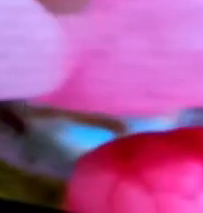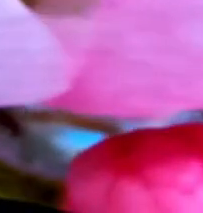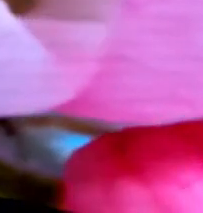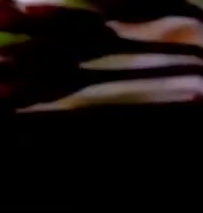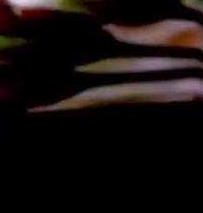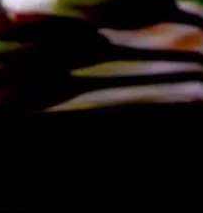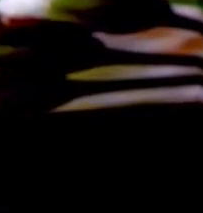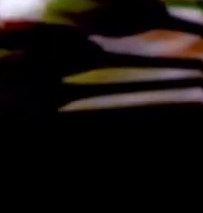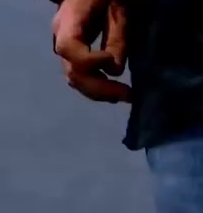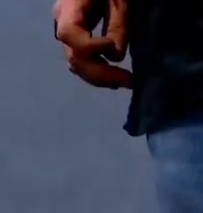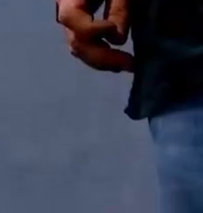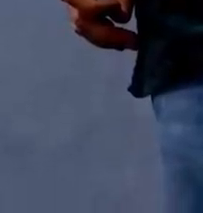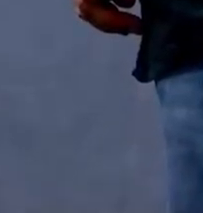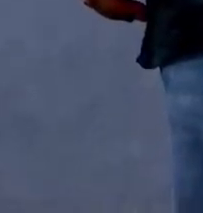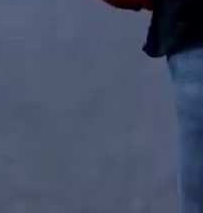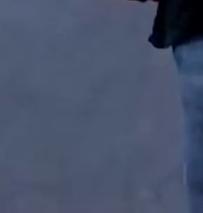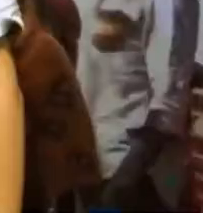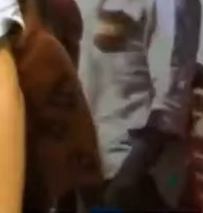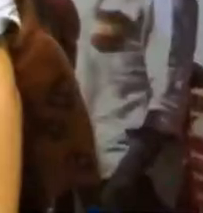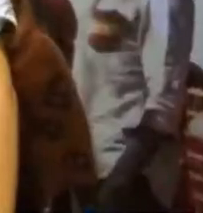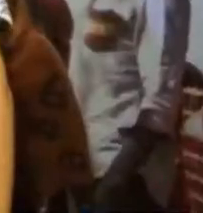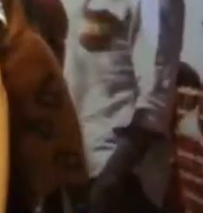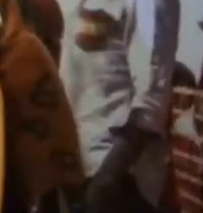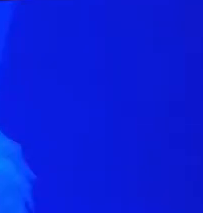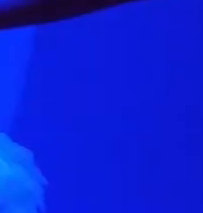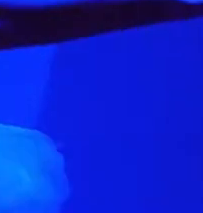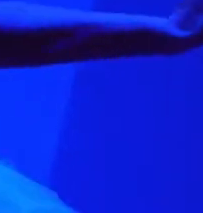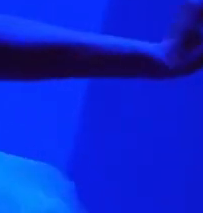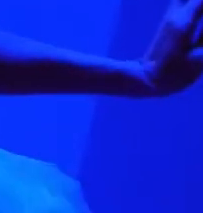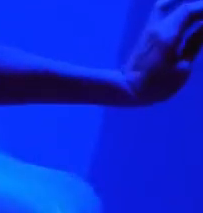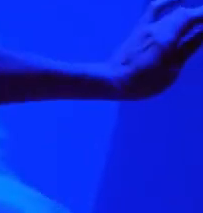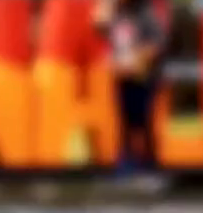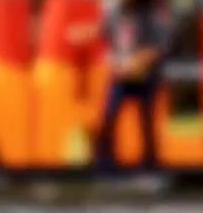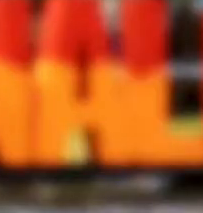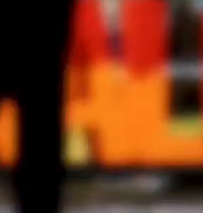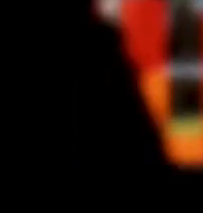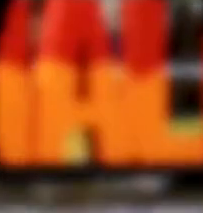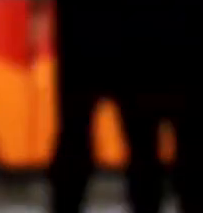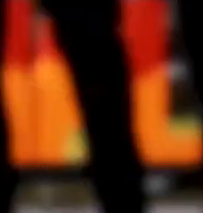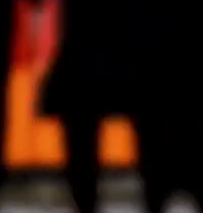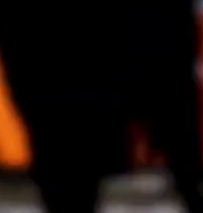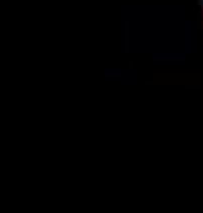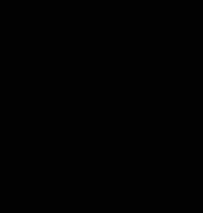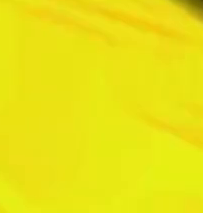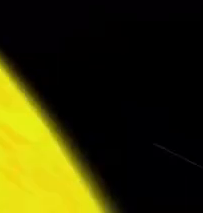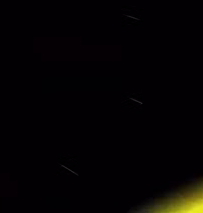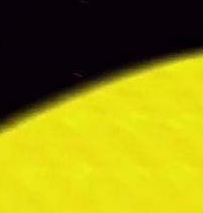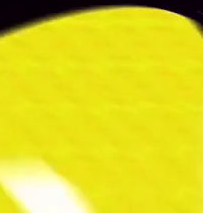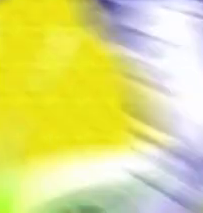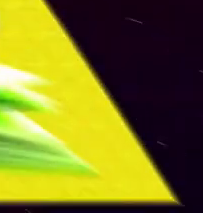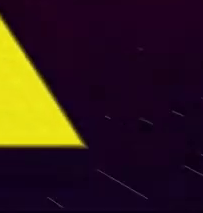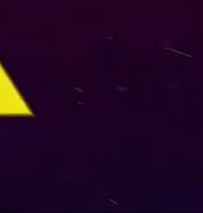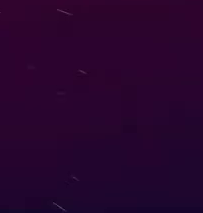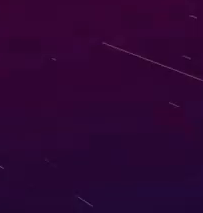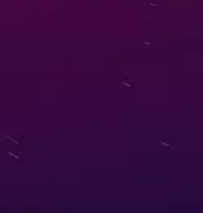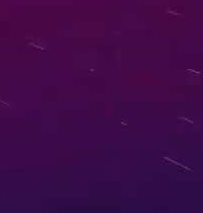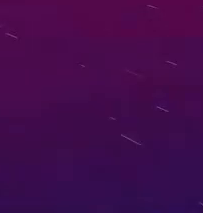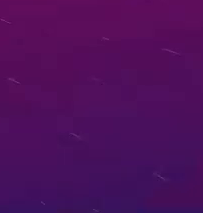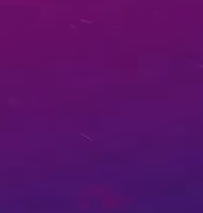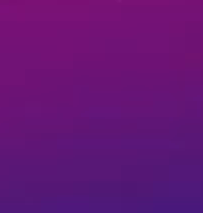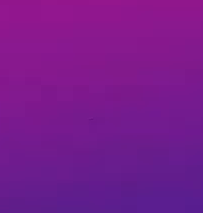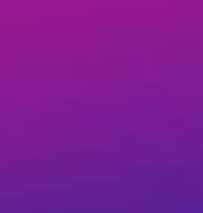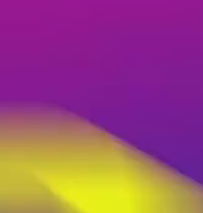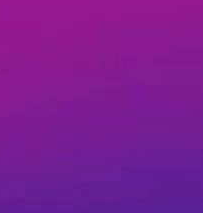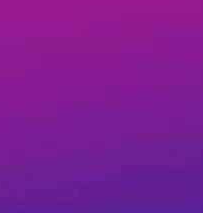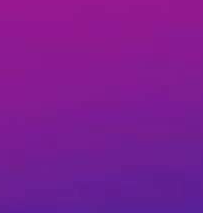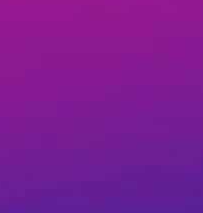a edição especial de 40 anos da Bienal viu irá lançar Suas Emoções Bienal do Livro